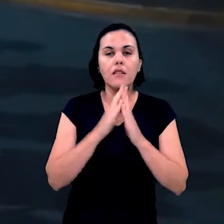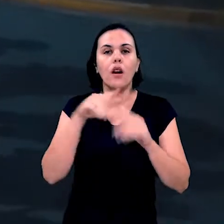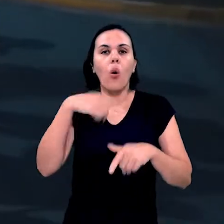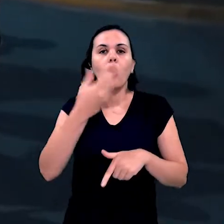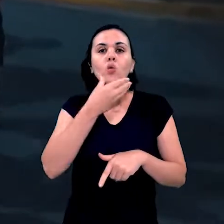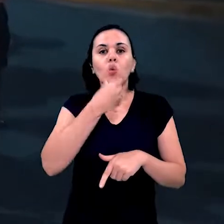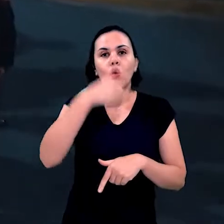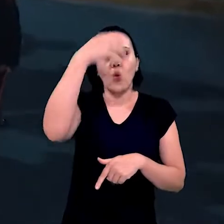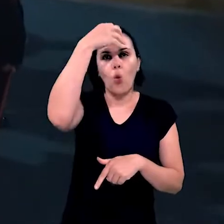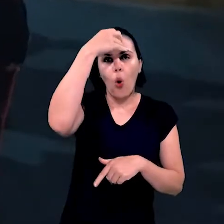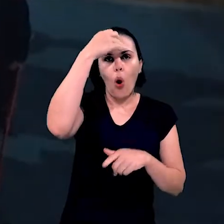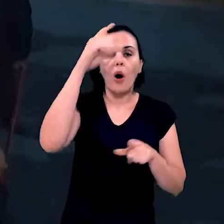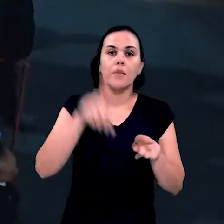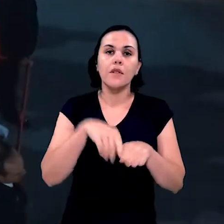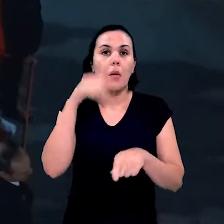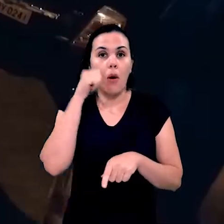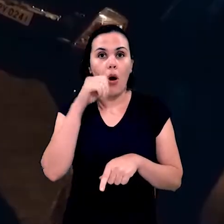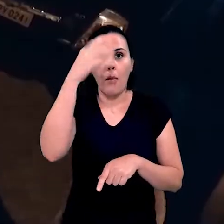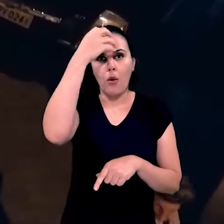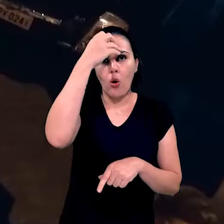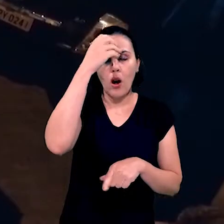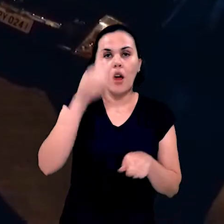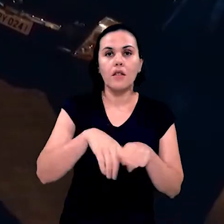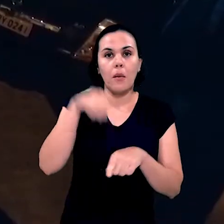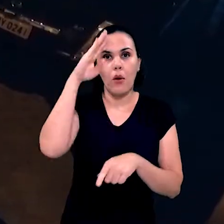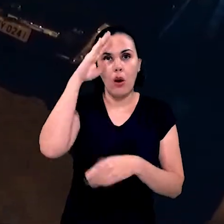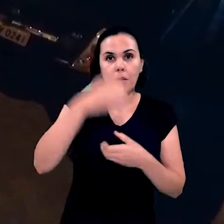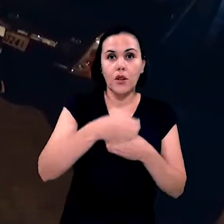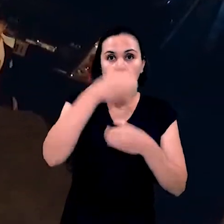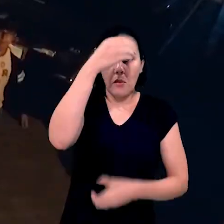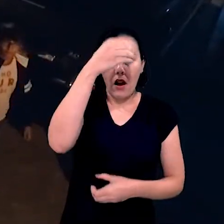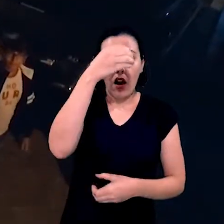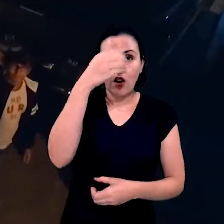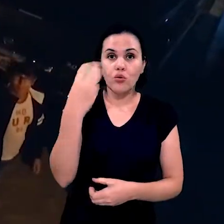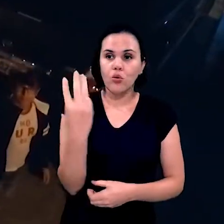onde o imperador, a imperatriz e o capitão do mastro